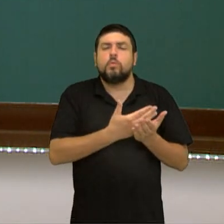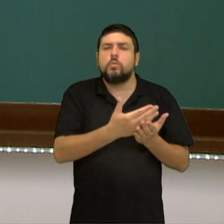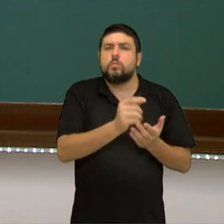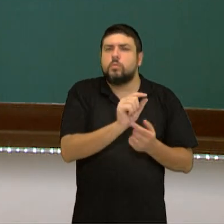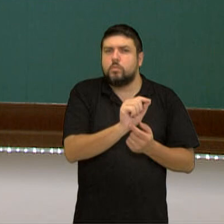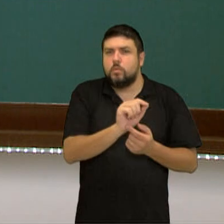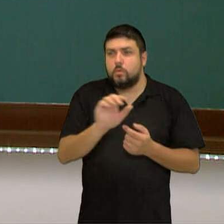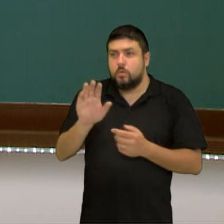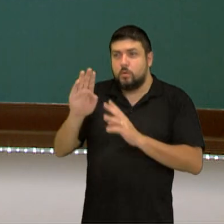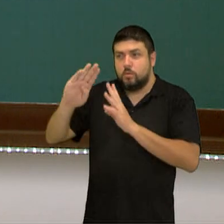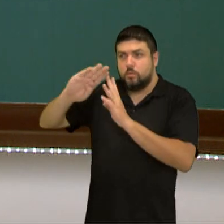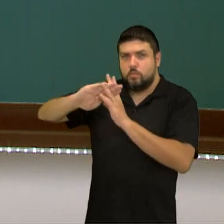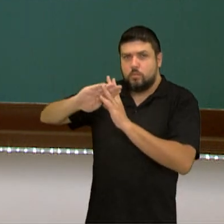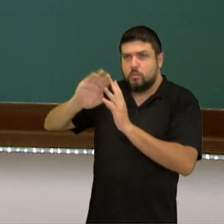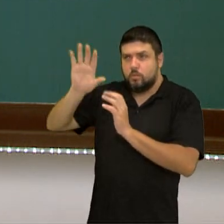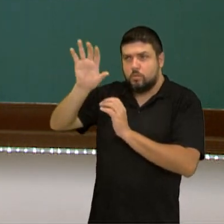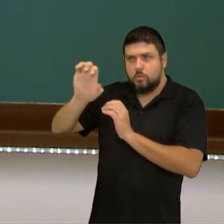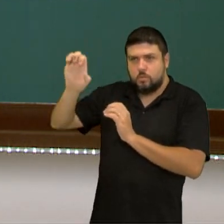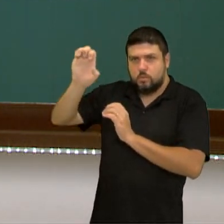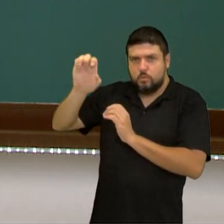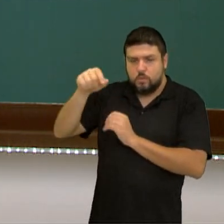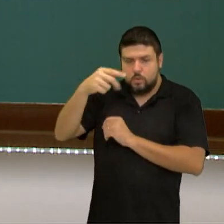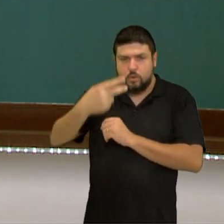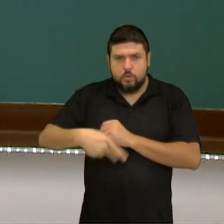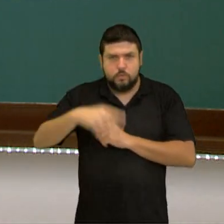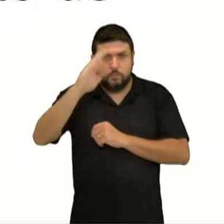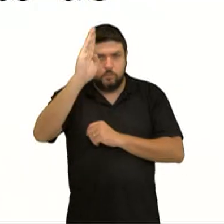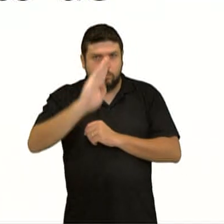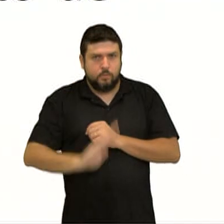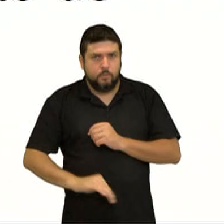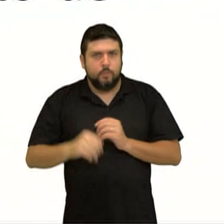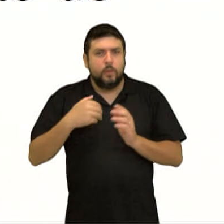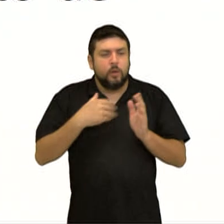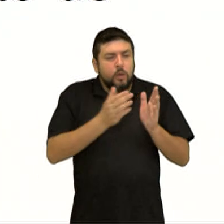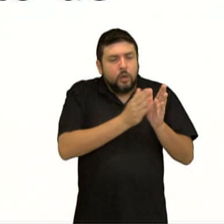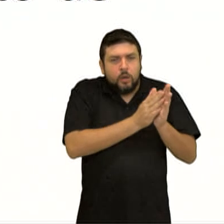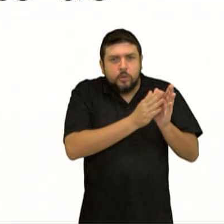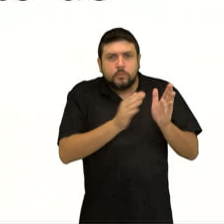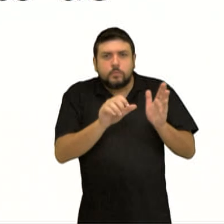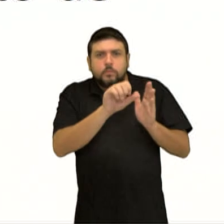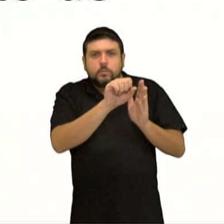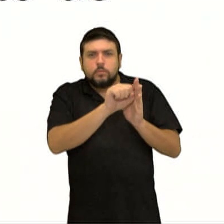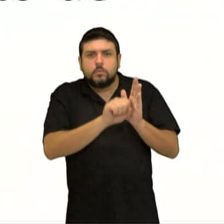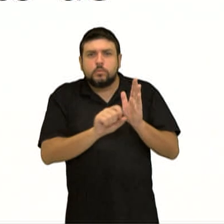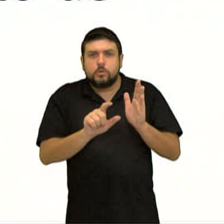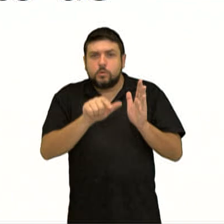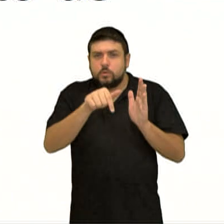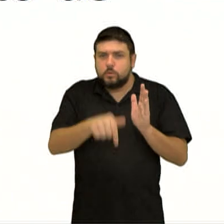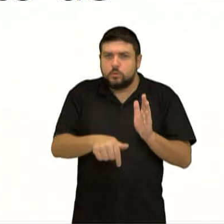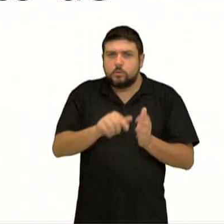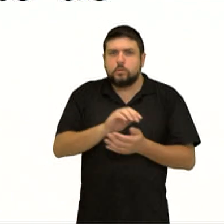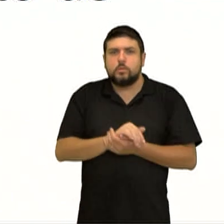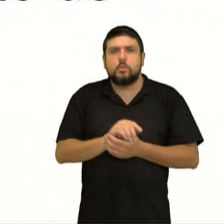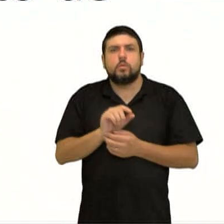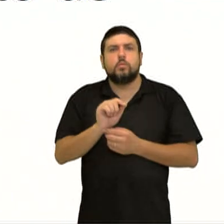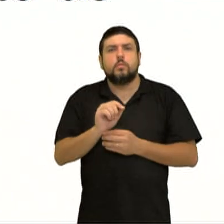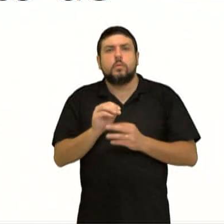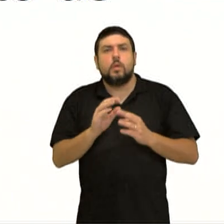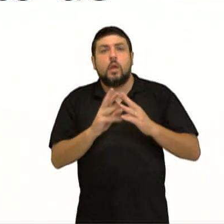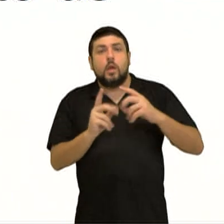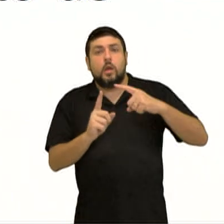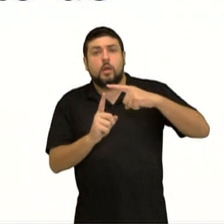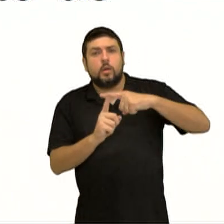igrejas a partir do século XVII. Em Salvador, em todo o Nordeste, igrejas riquíssimas, como o convento de São Francisco